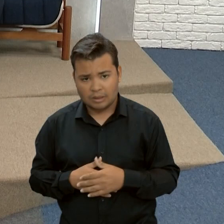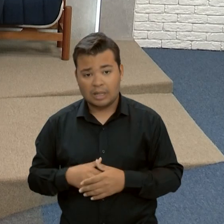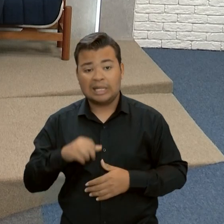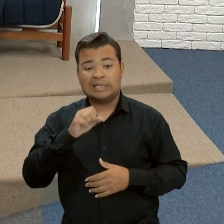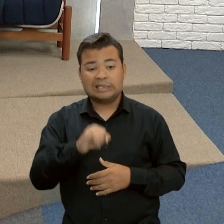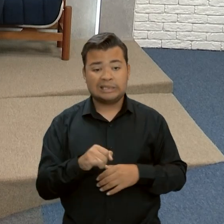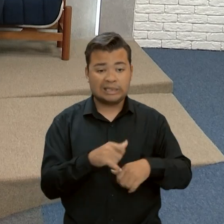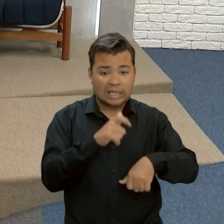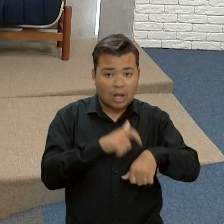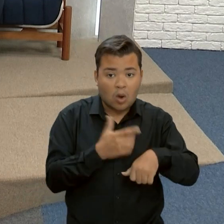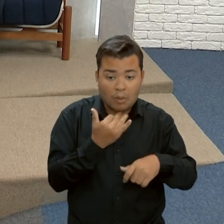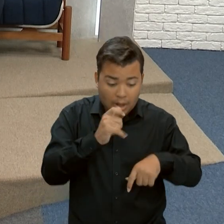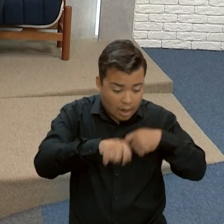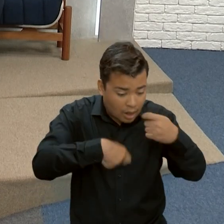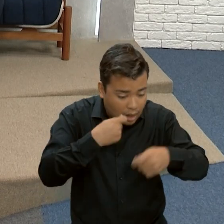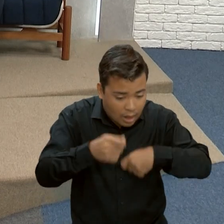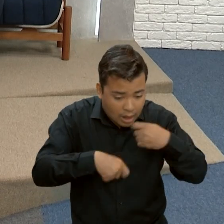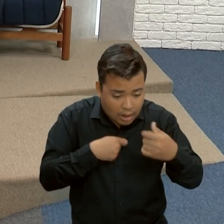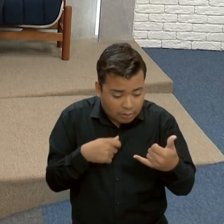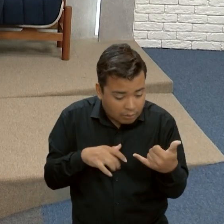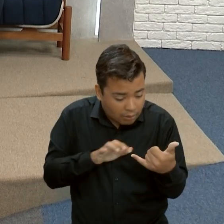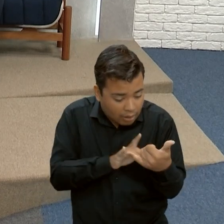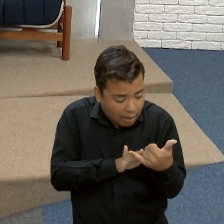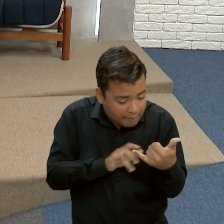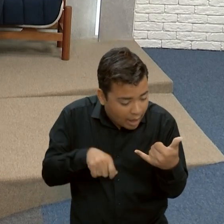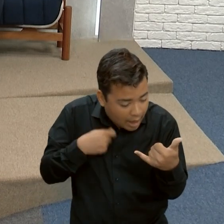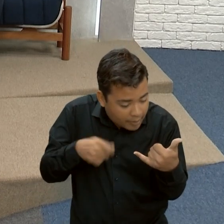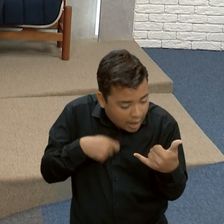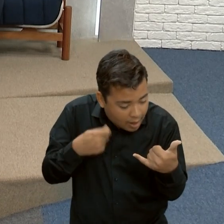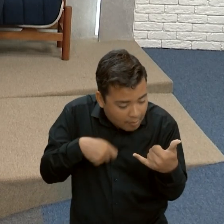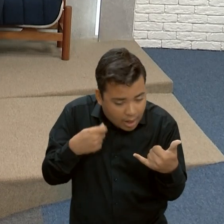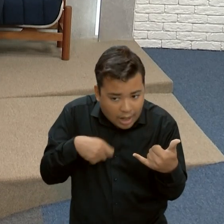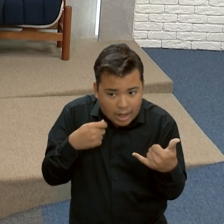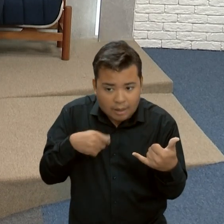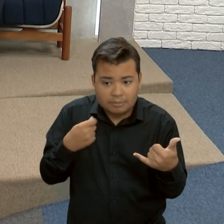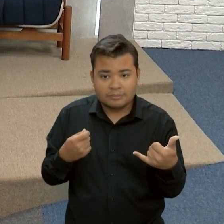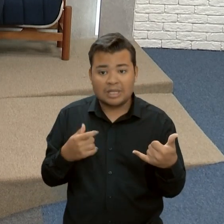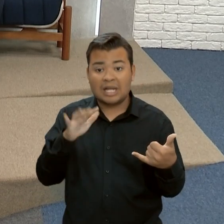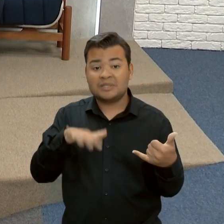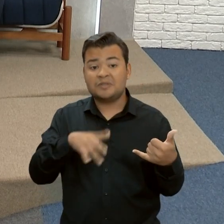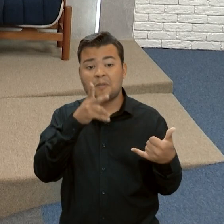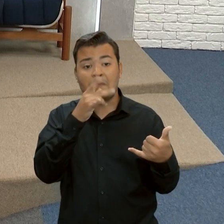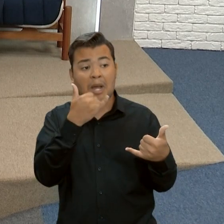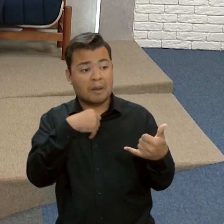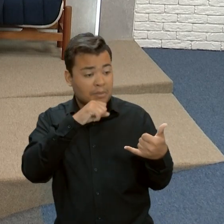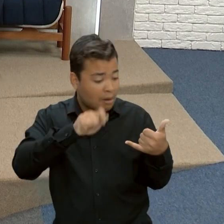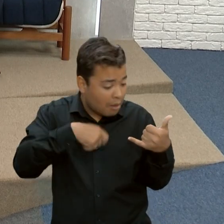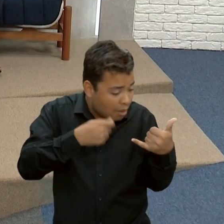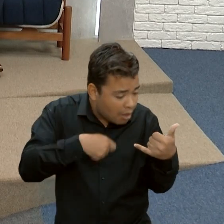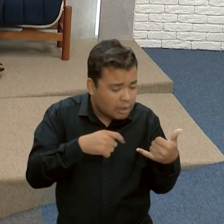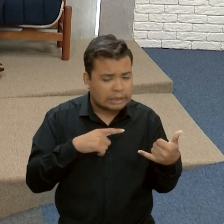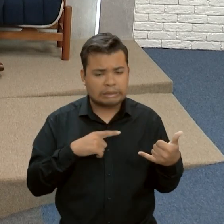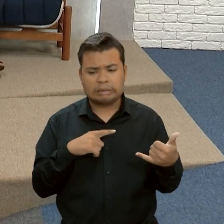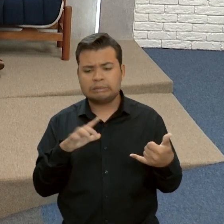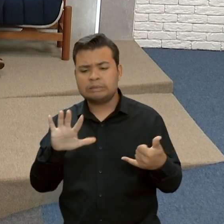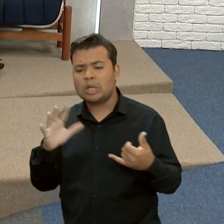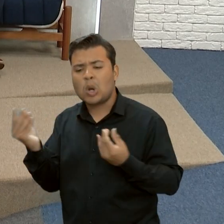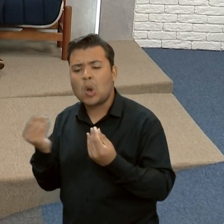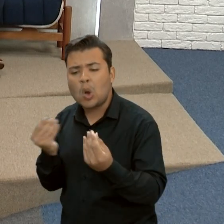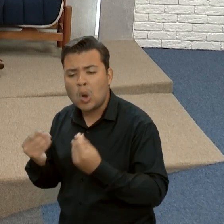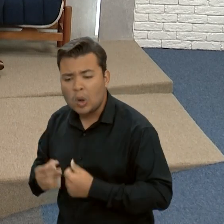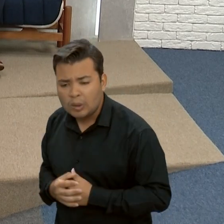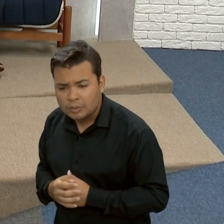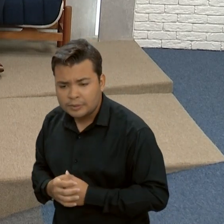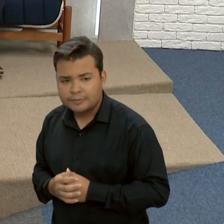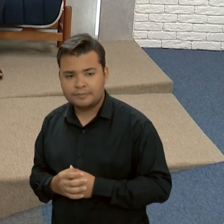dos pais, acaba indo também, né? Os próprios pais levando, inclusive, esse celular. Então, quando eu fui pensar sobre